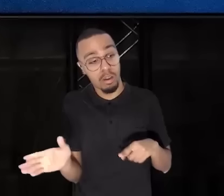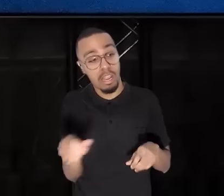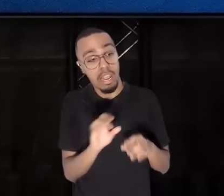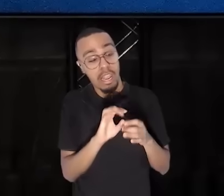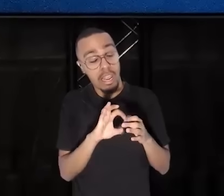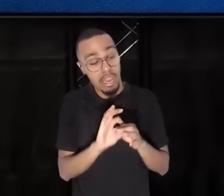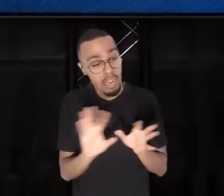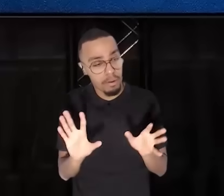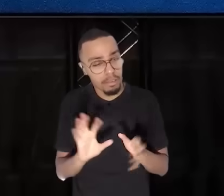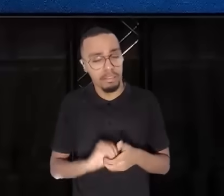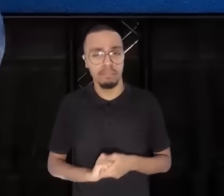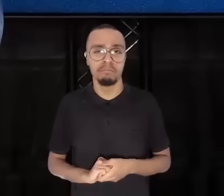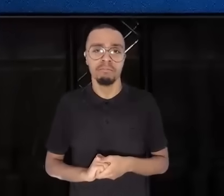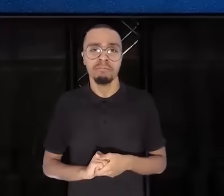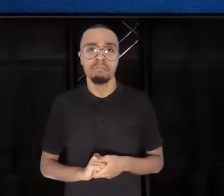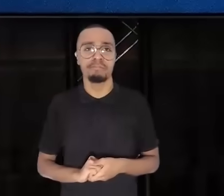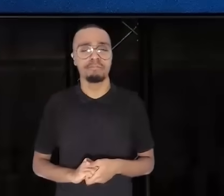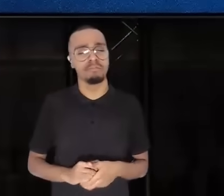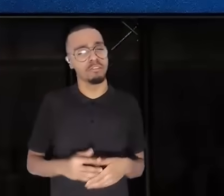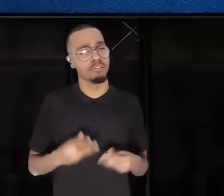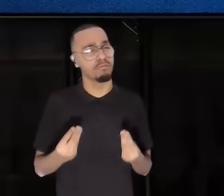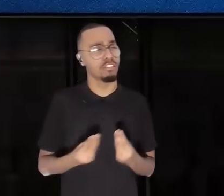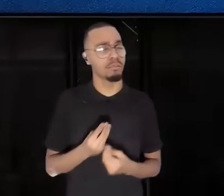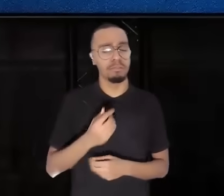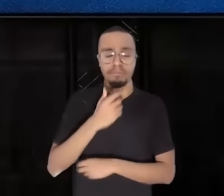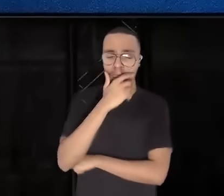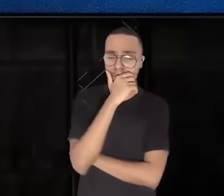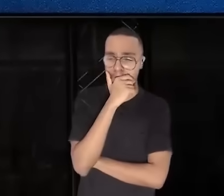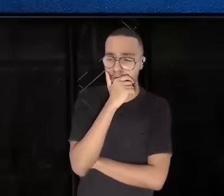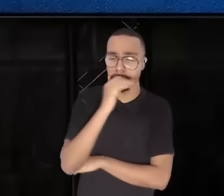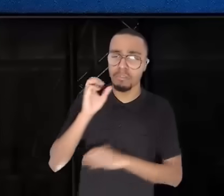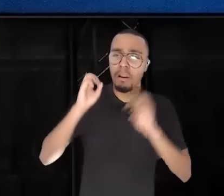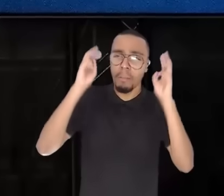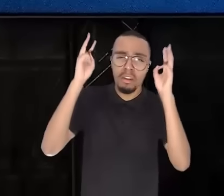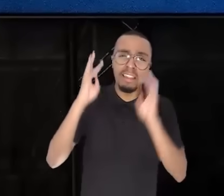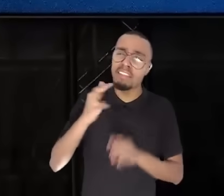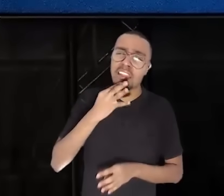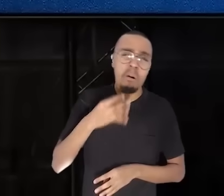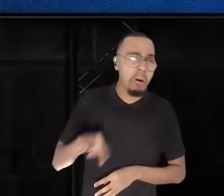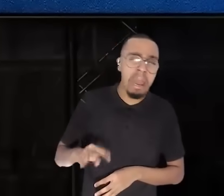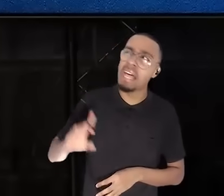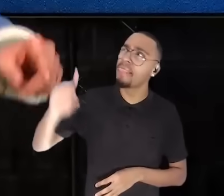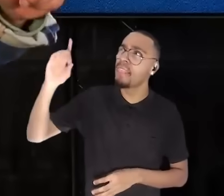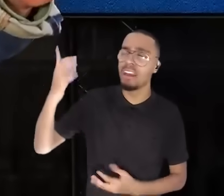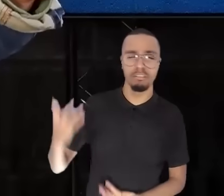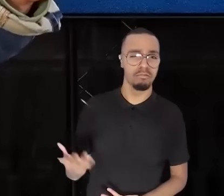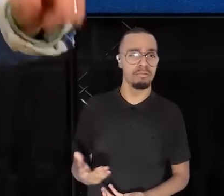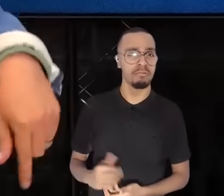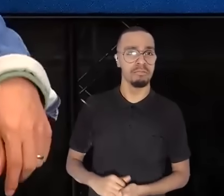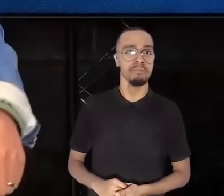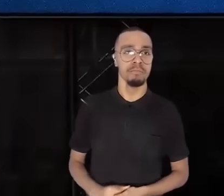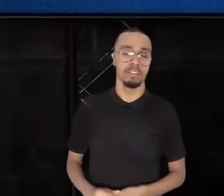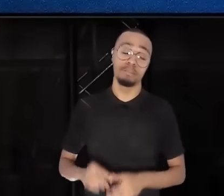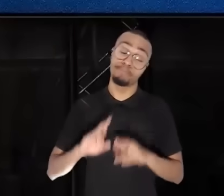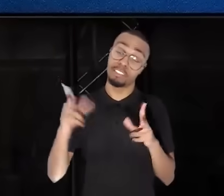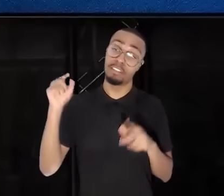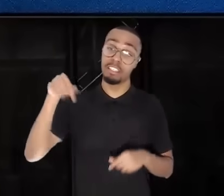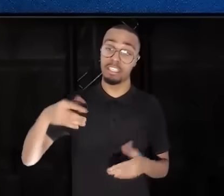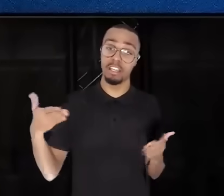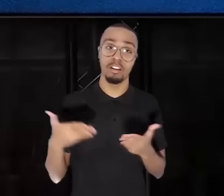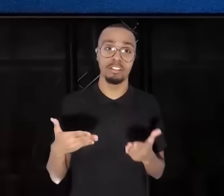Moisés não conhecia Deus. Você está aqui, você carrega uma Bíblia. Na Lírio tem Lírio Play.